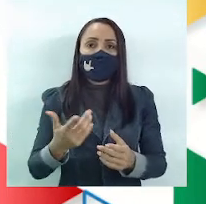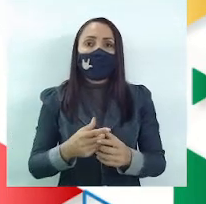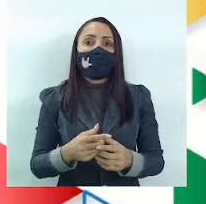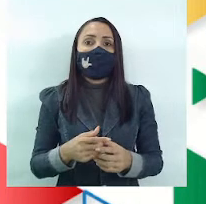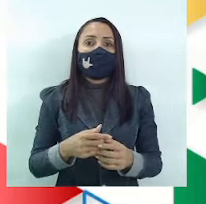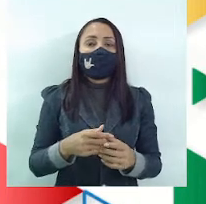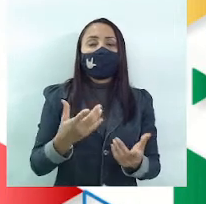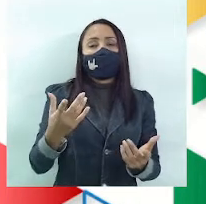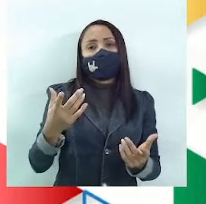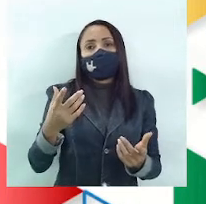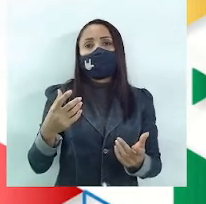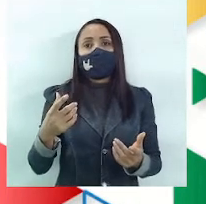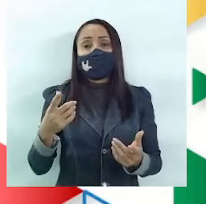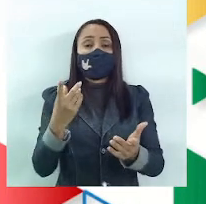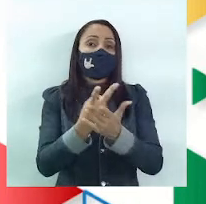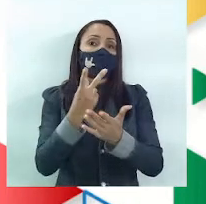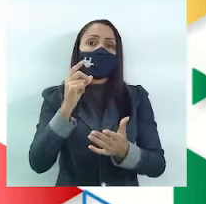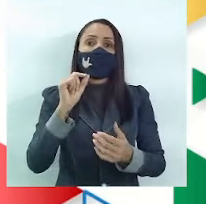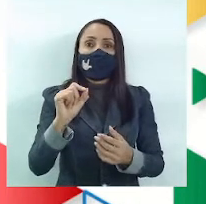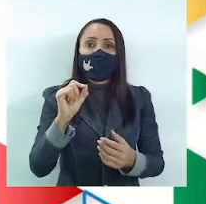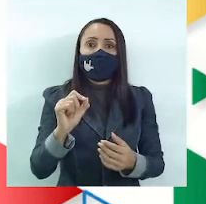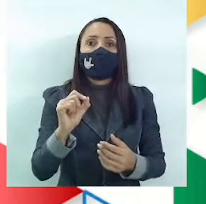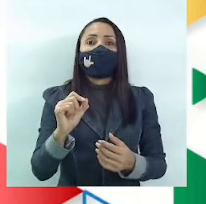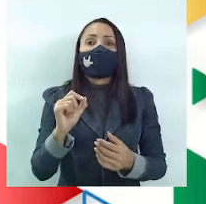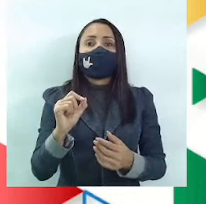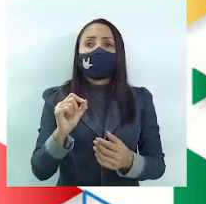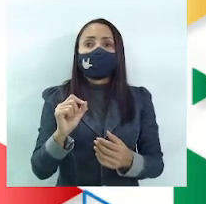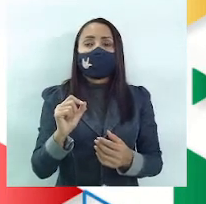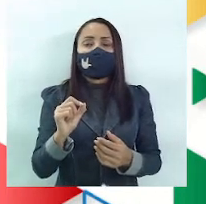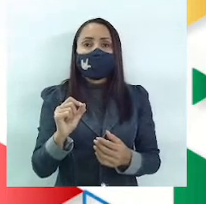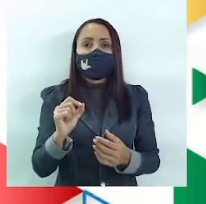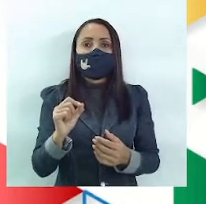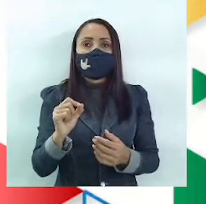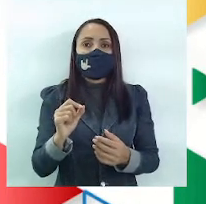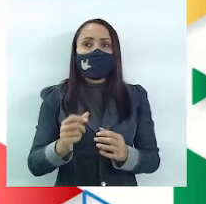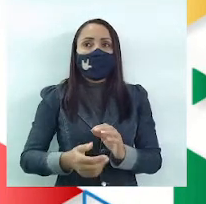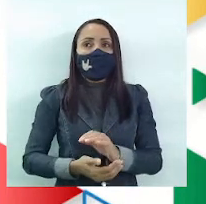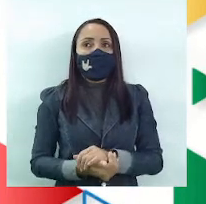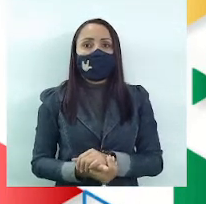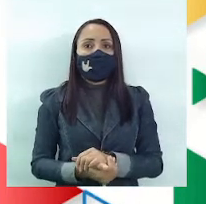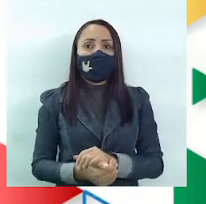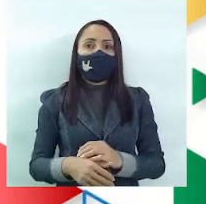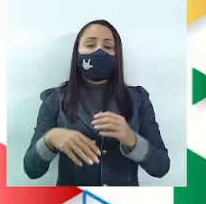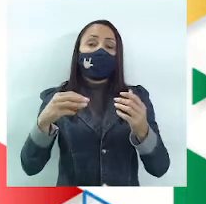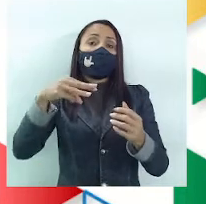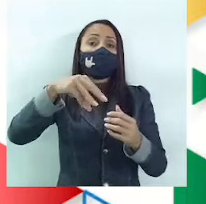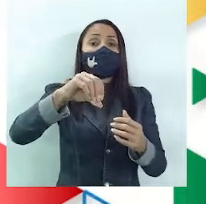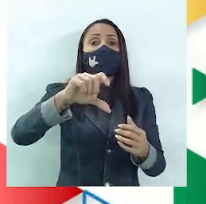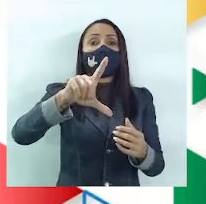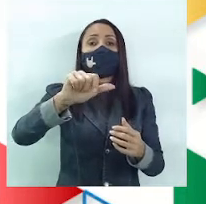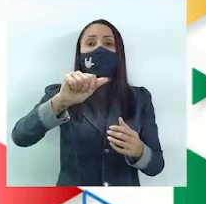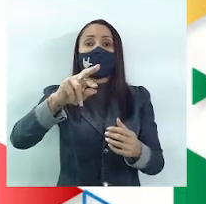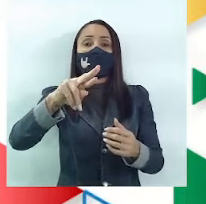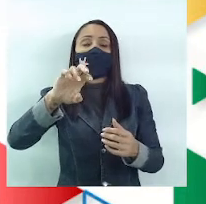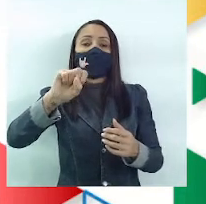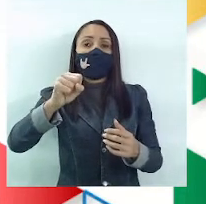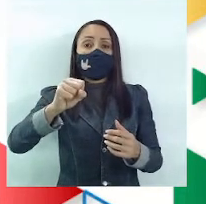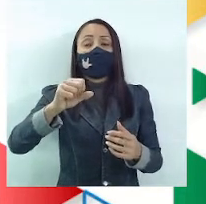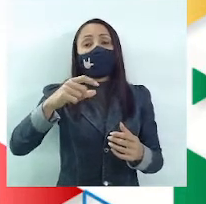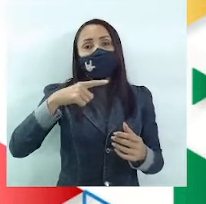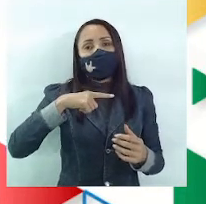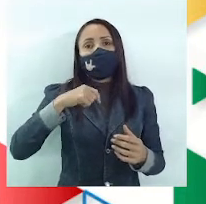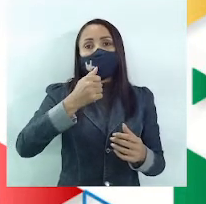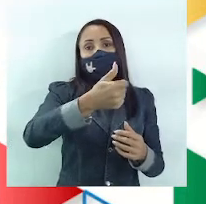juízo. Então, o que acontece? Eles são 4, no caso, os molares, então são 12. Mas tem pessoas